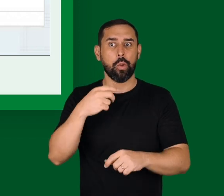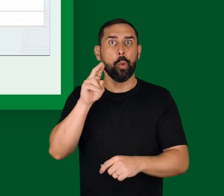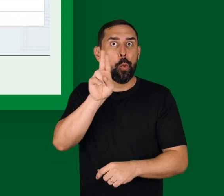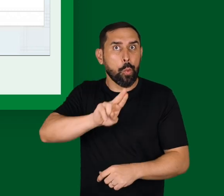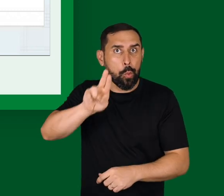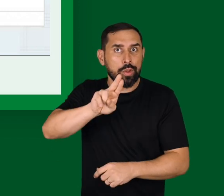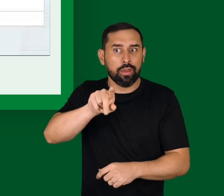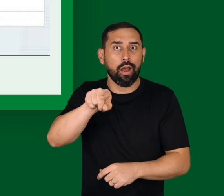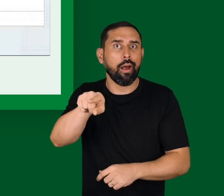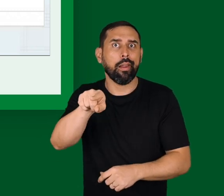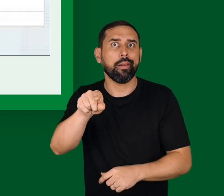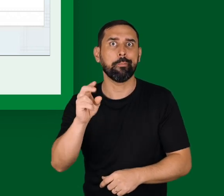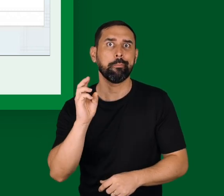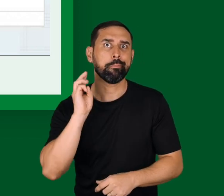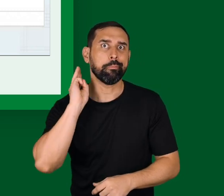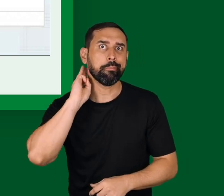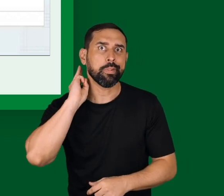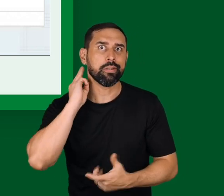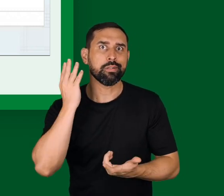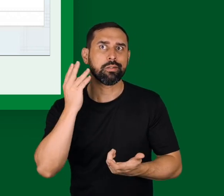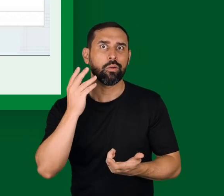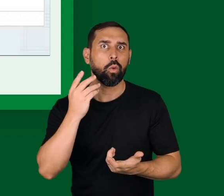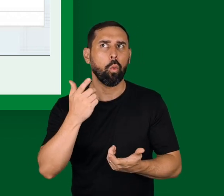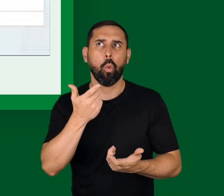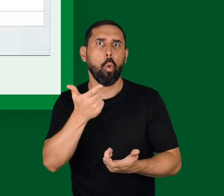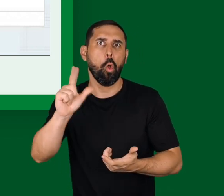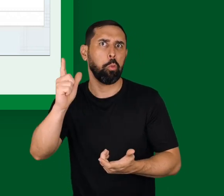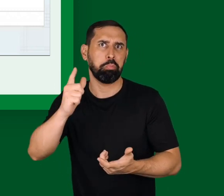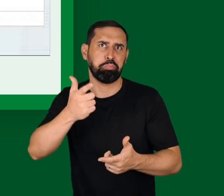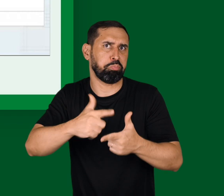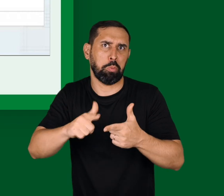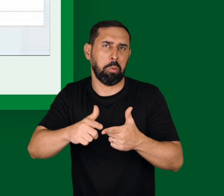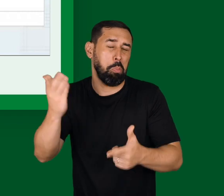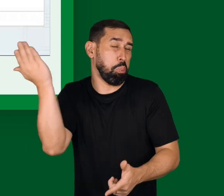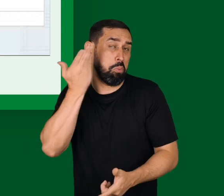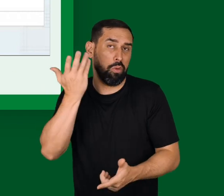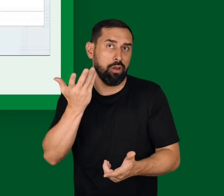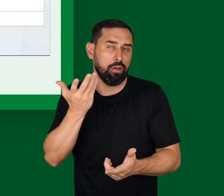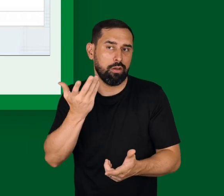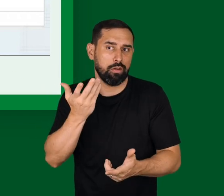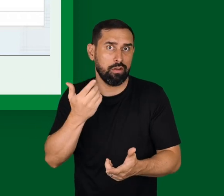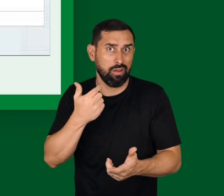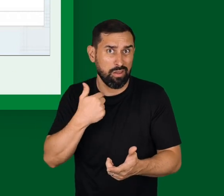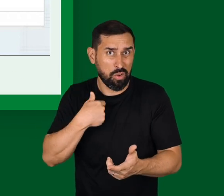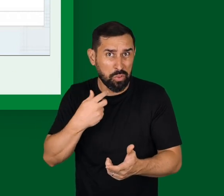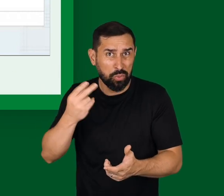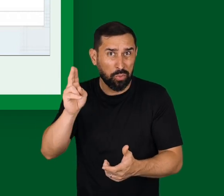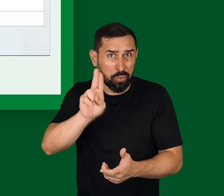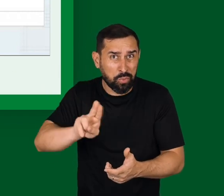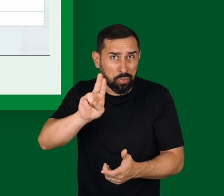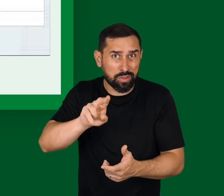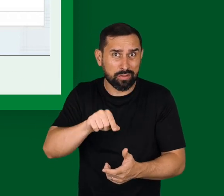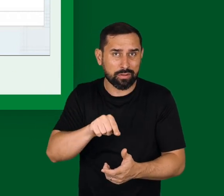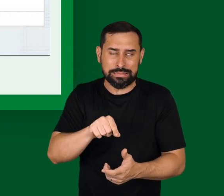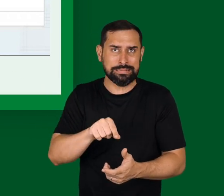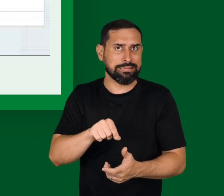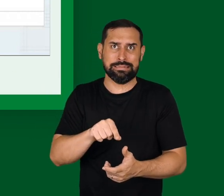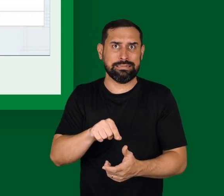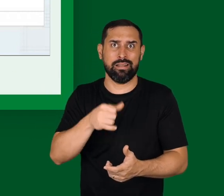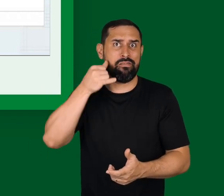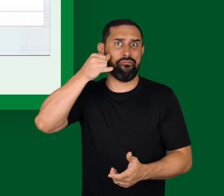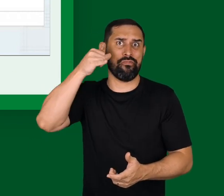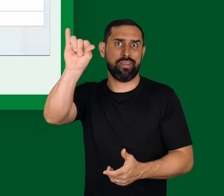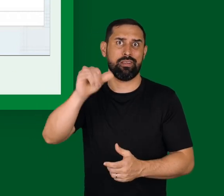tem uma meningite, que tem um trauma, a gente não pode usar a ketamina como indutor, como uma medicação para intubação. É um